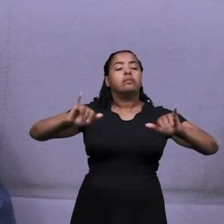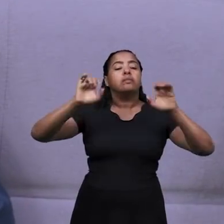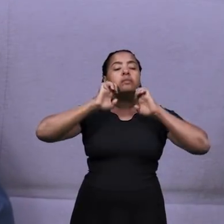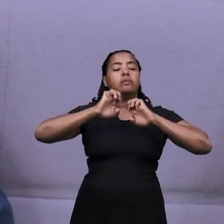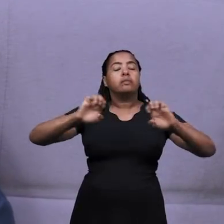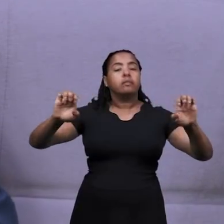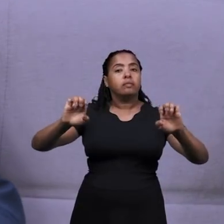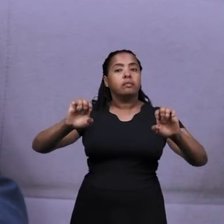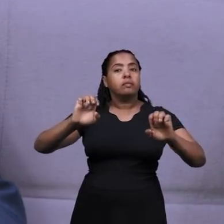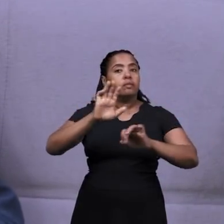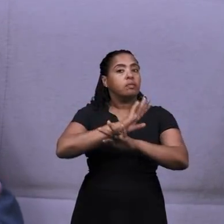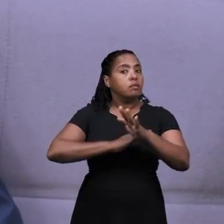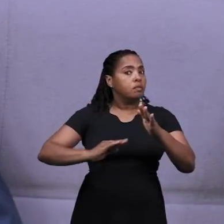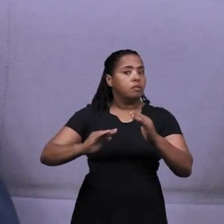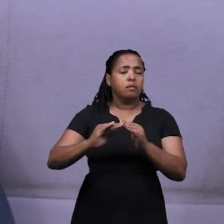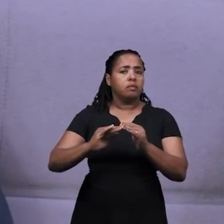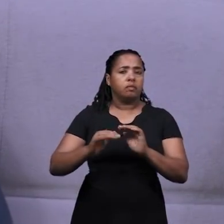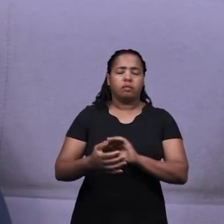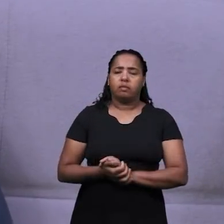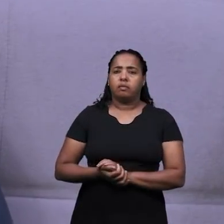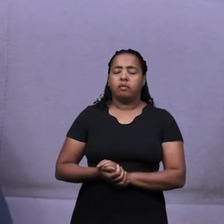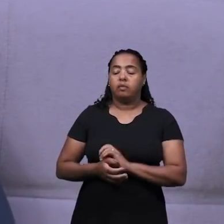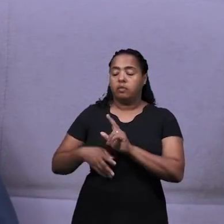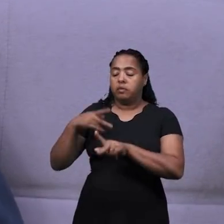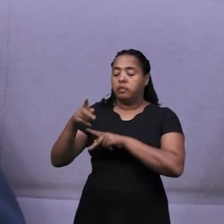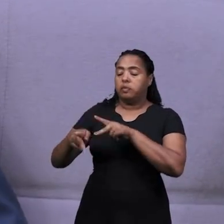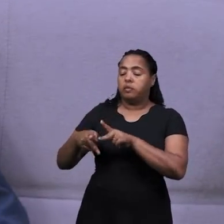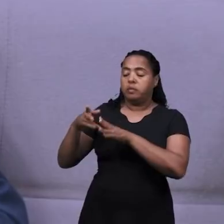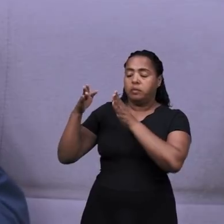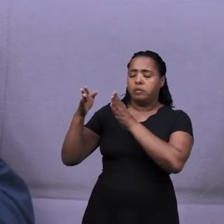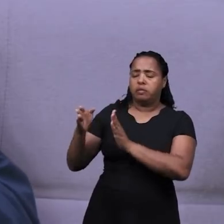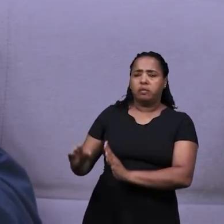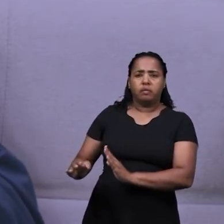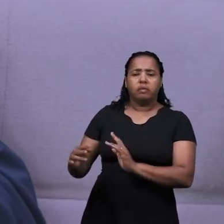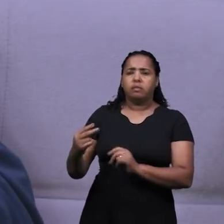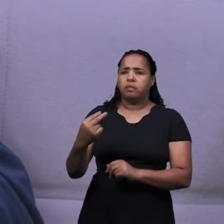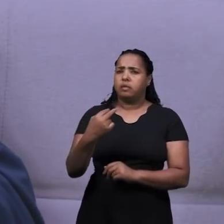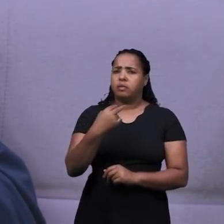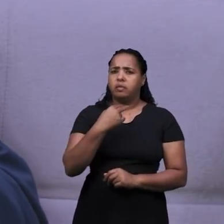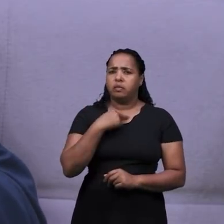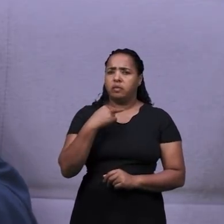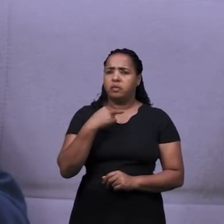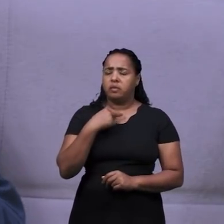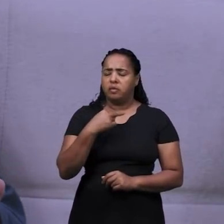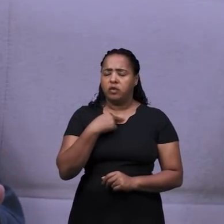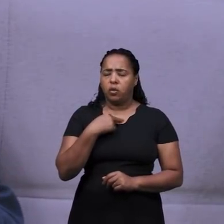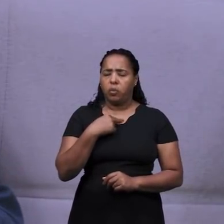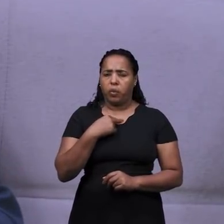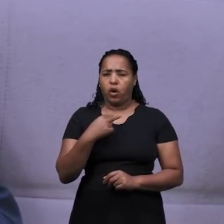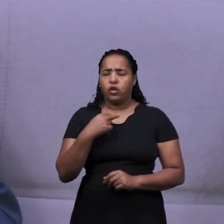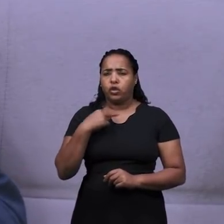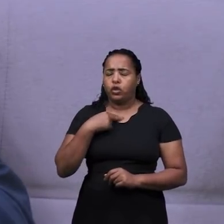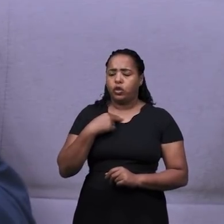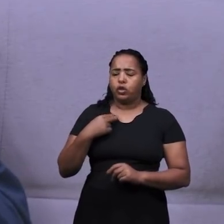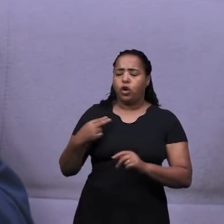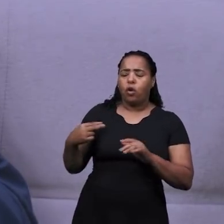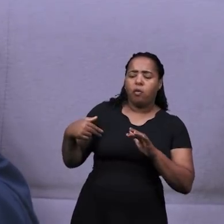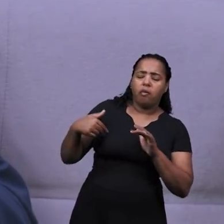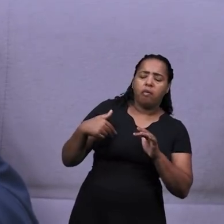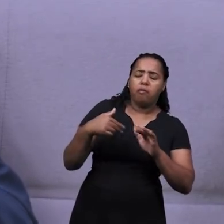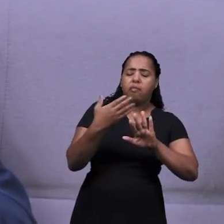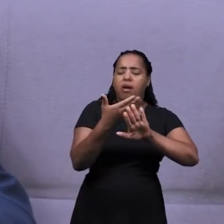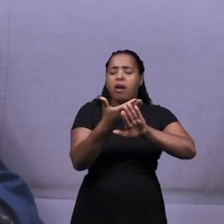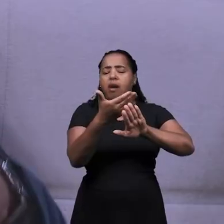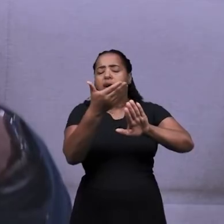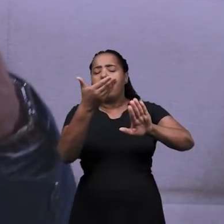criatura. A igreja, portanto, não pode estar dissociada e nem